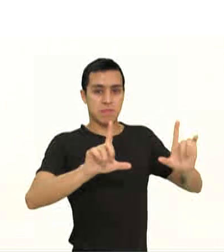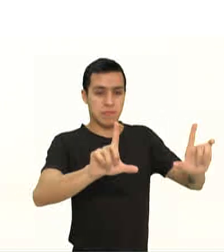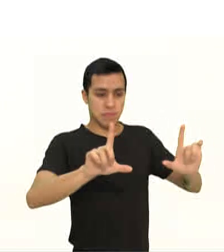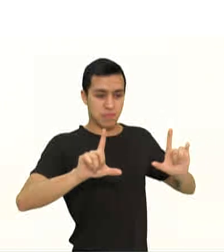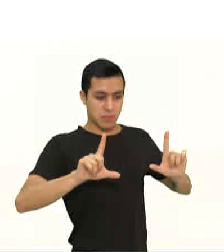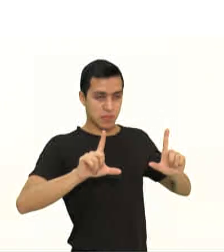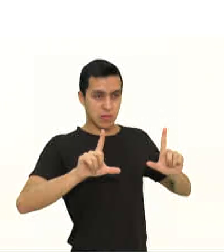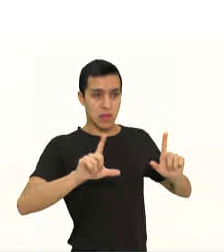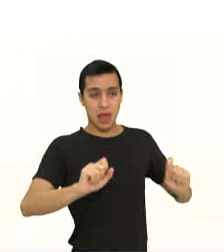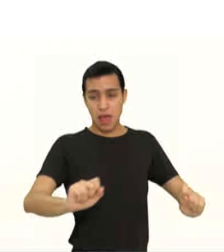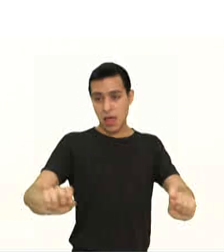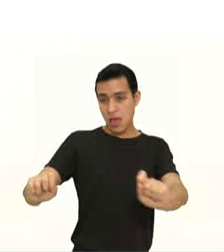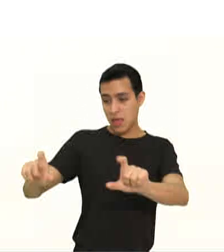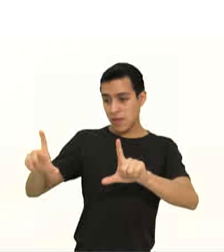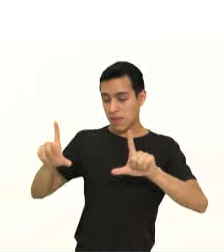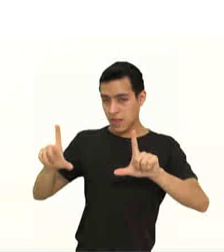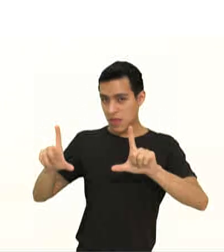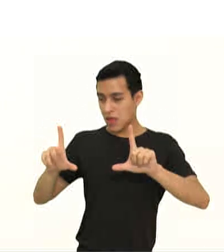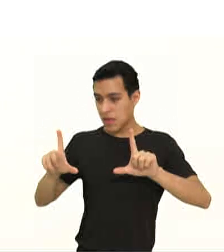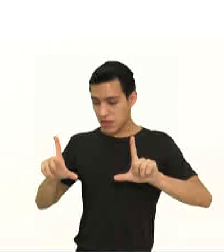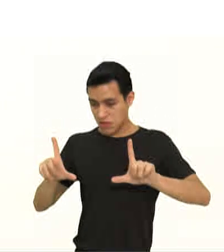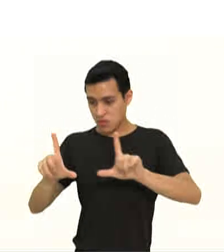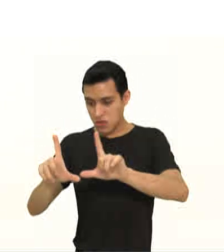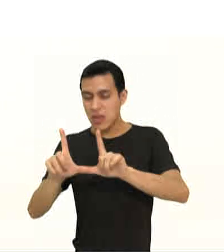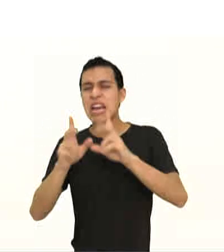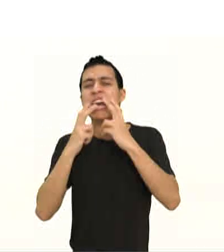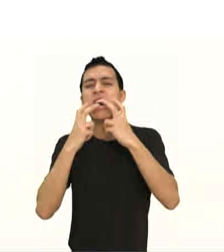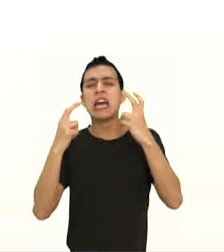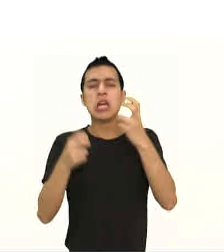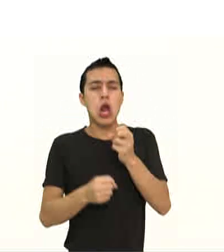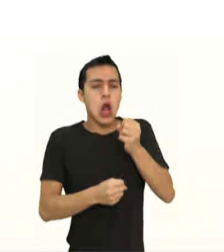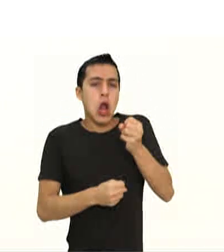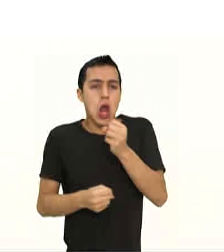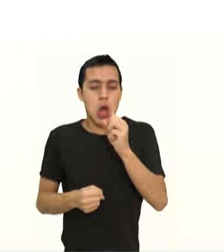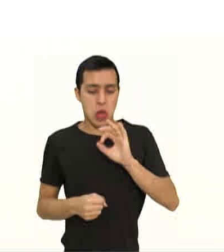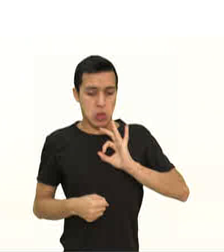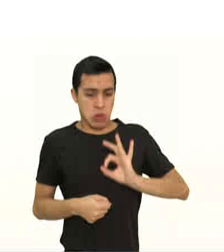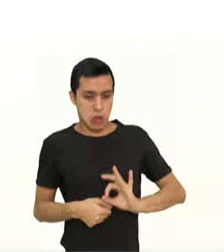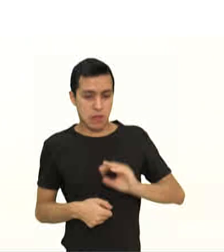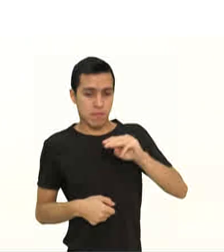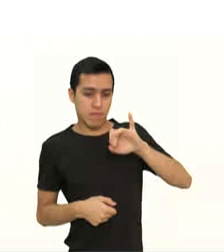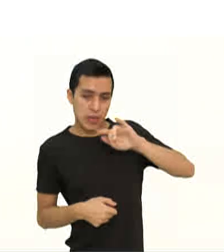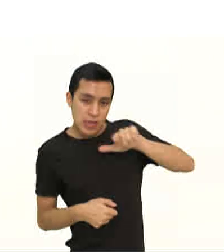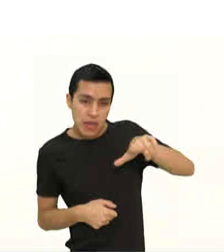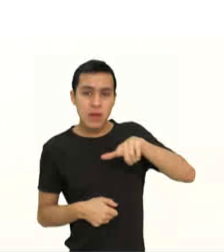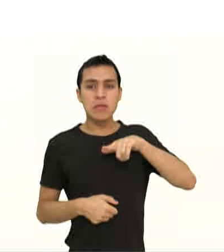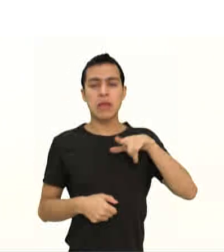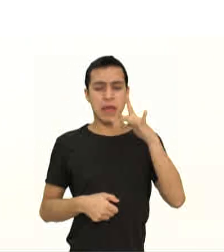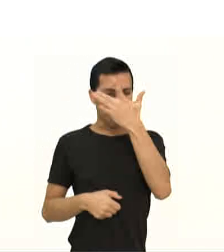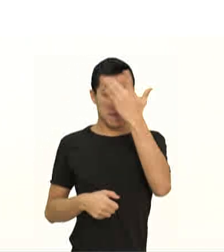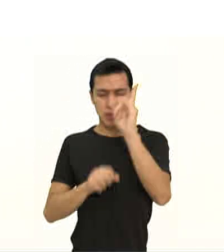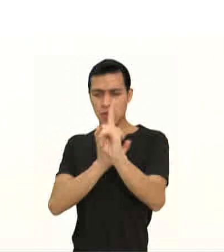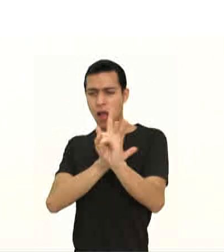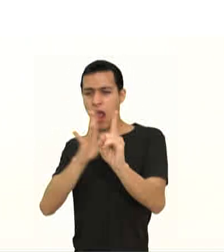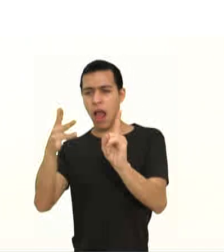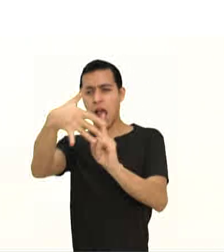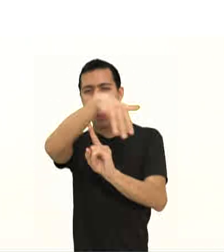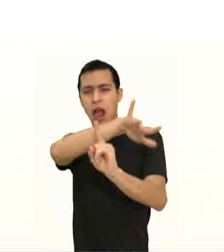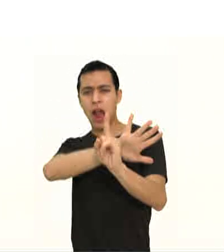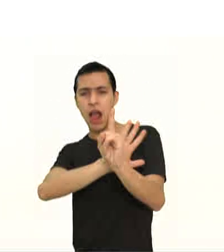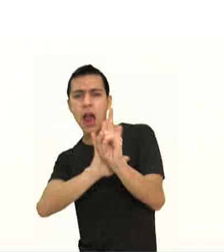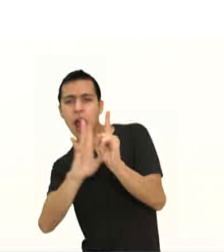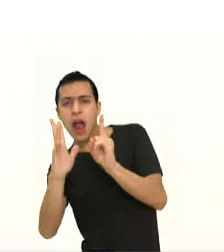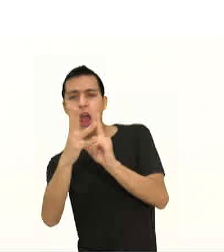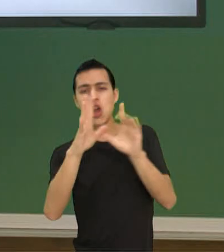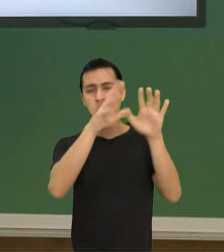imagem, que retrata o chamado Grito de Dolores, o padre Miguel Hidalgo é cercado de diversos grupos sociais. Mais